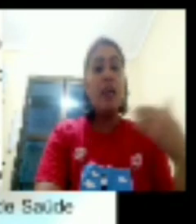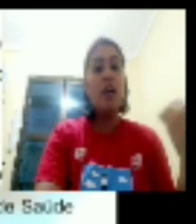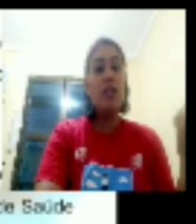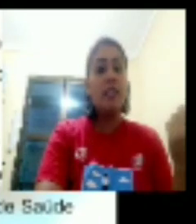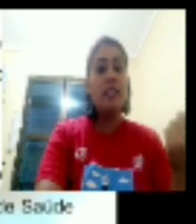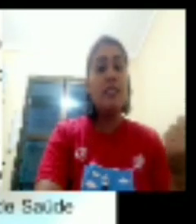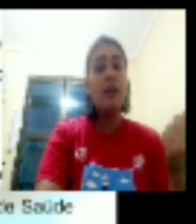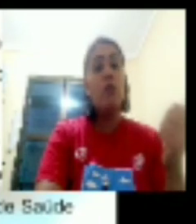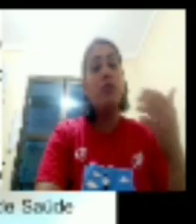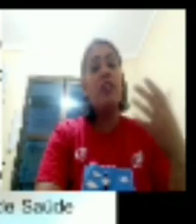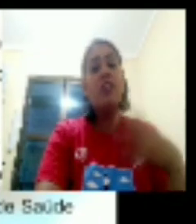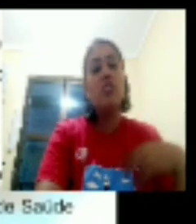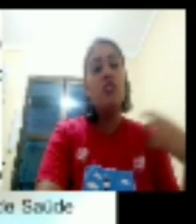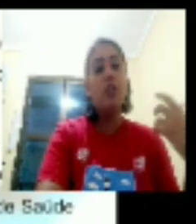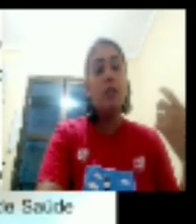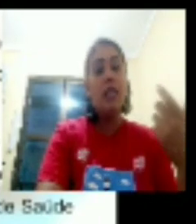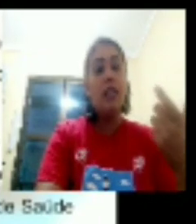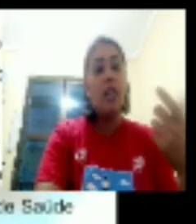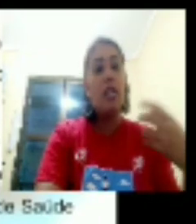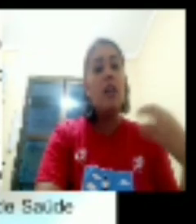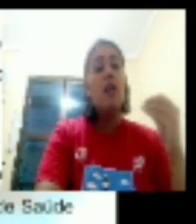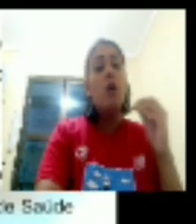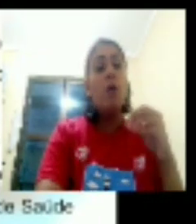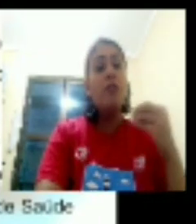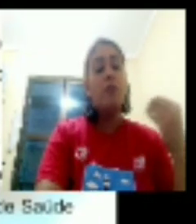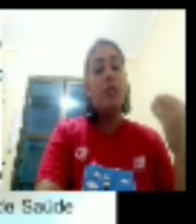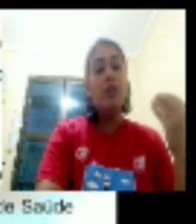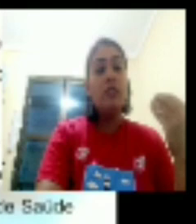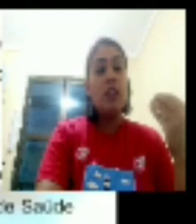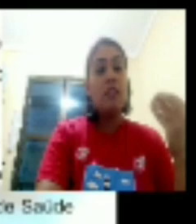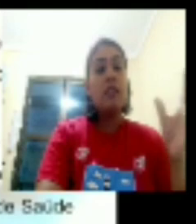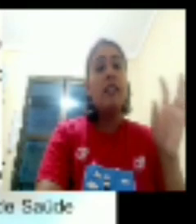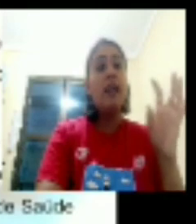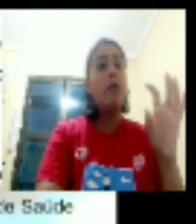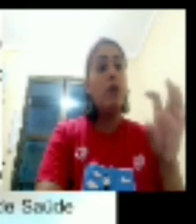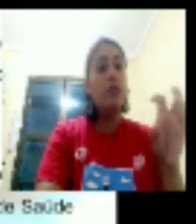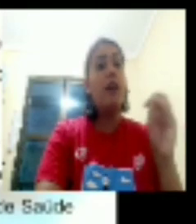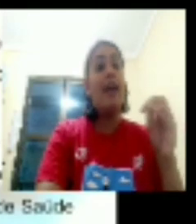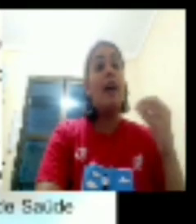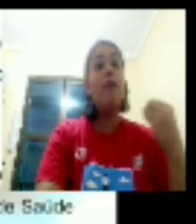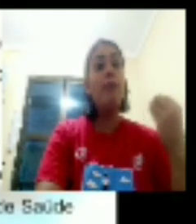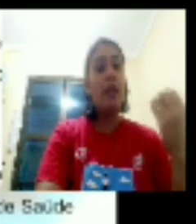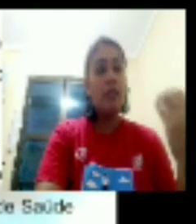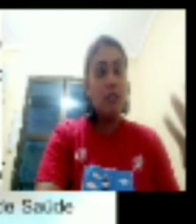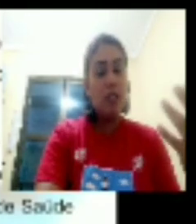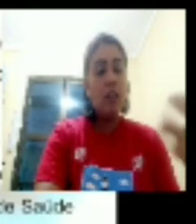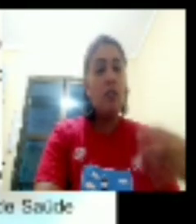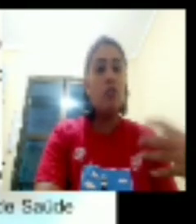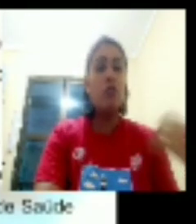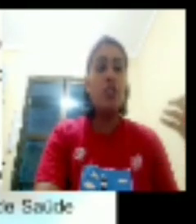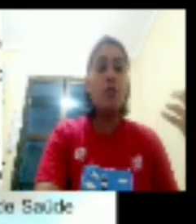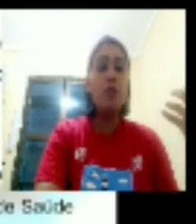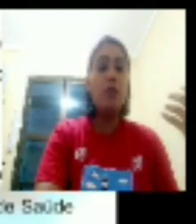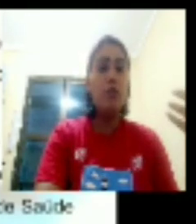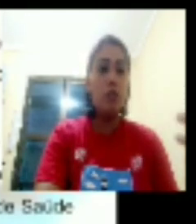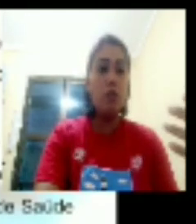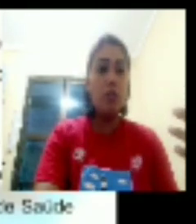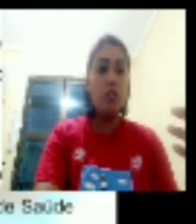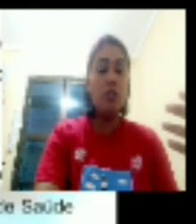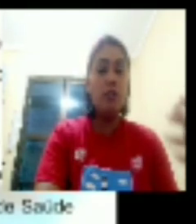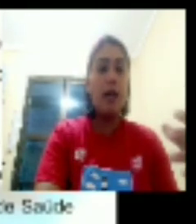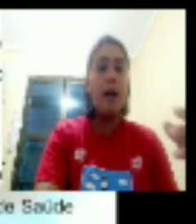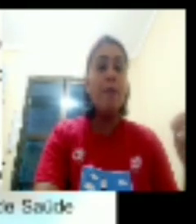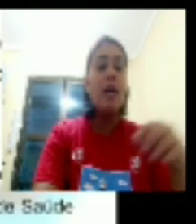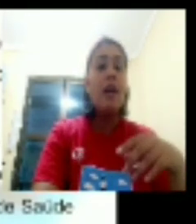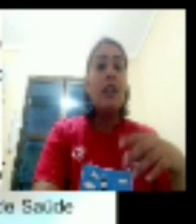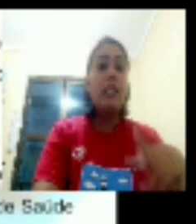fim, a Lei Orgânica da Saúde, que a gente chama da Lei 8.080, que é quando realmente surgiu o